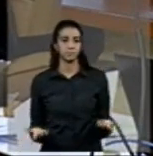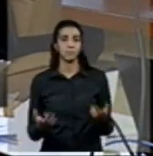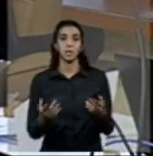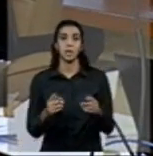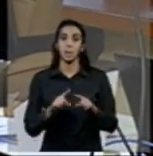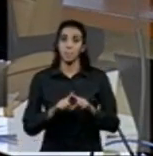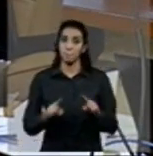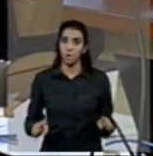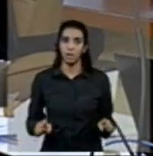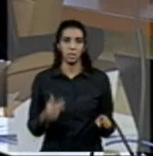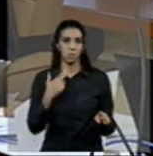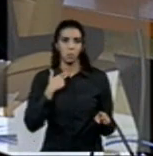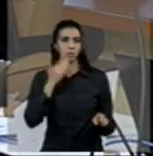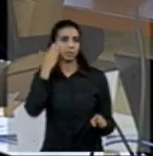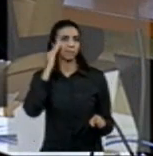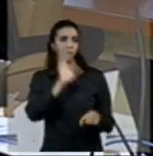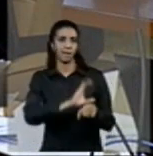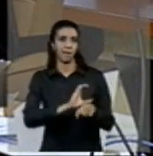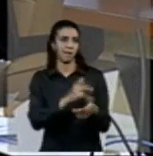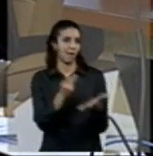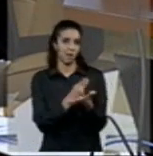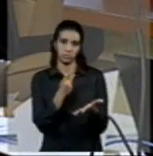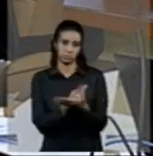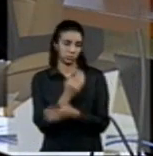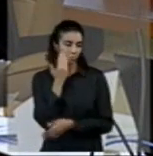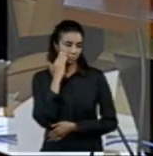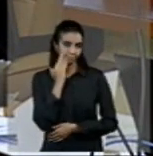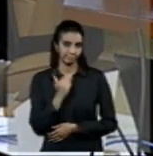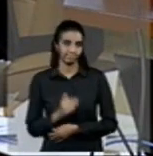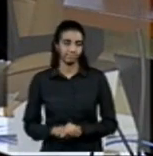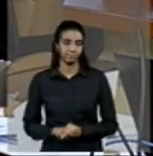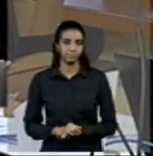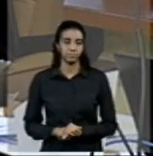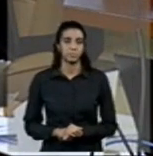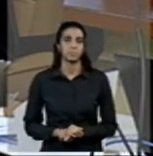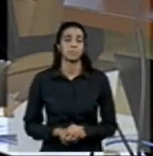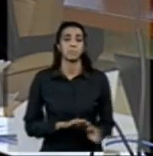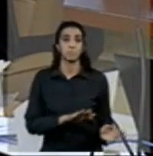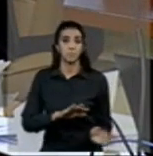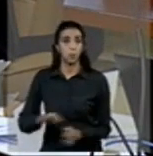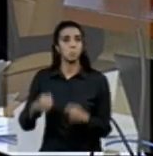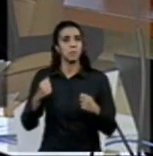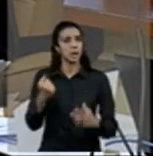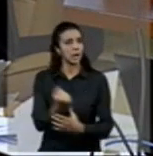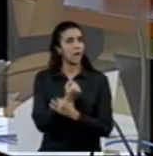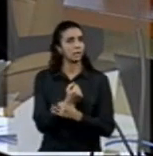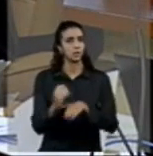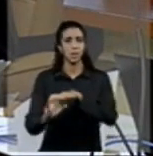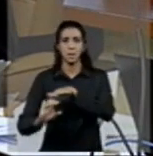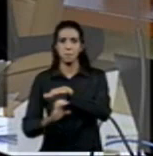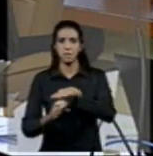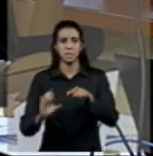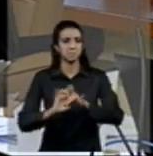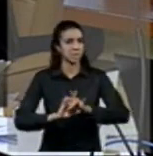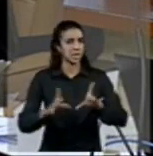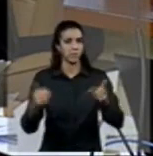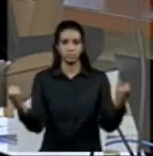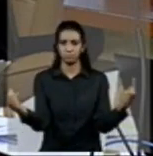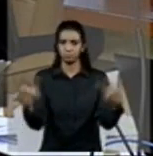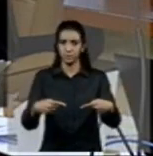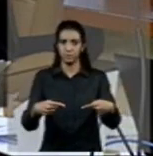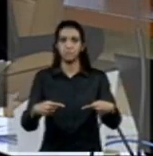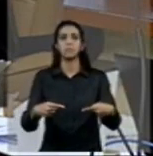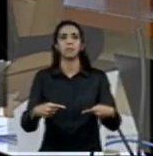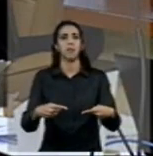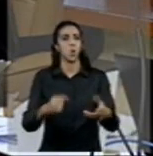não é o intérprete da Constituição. A garantia da livre iniciativa, corolária da liberdade